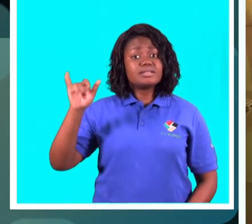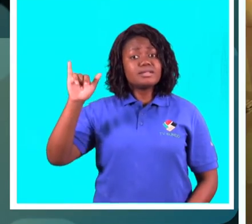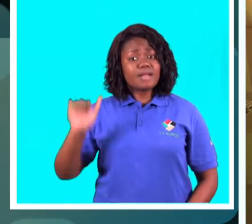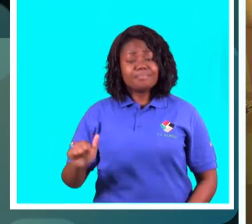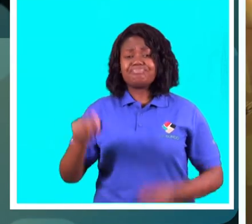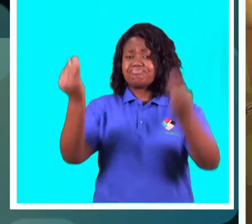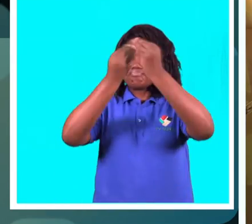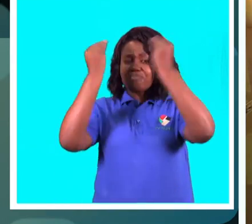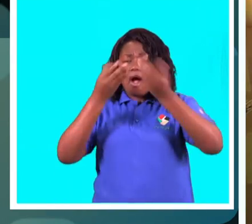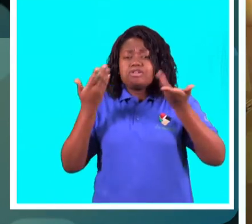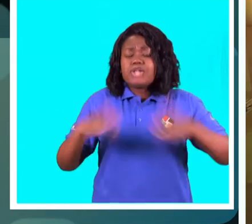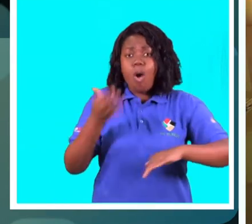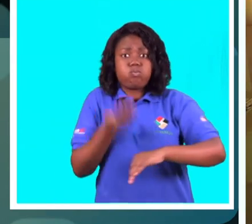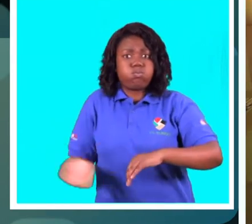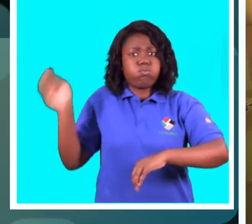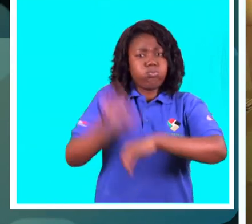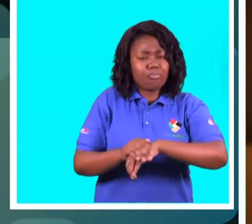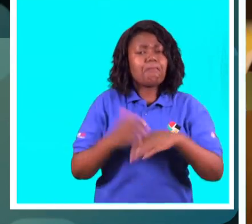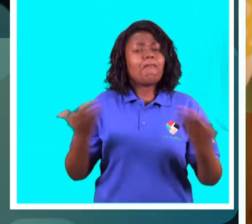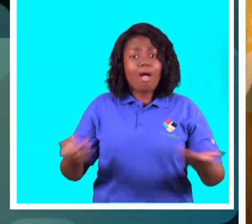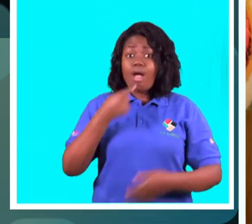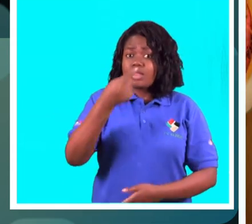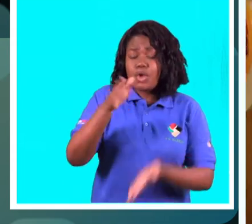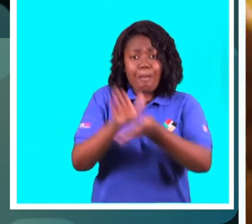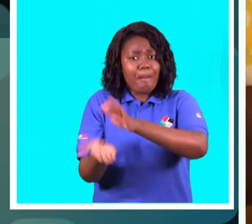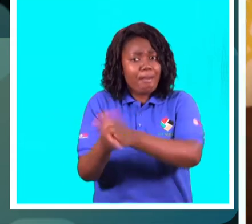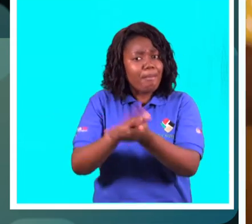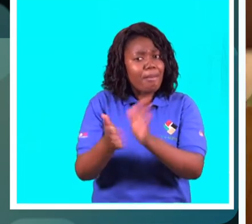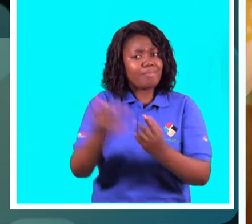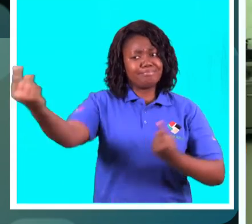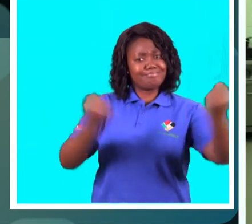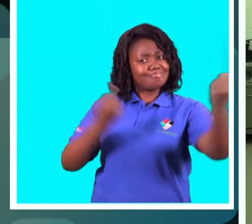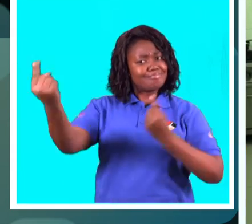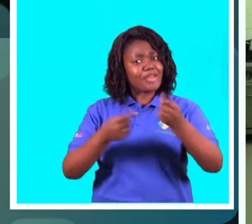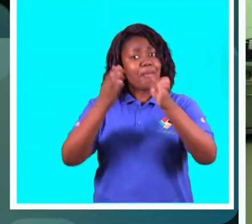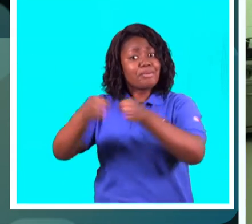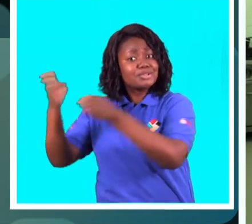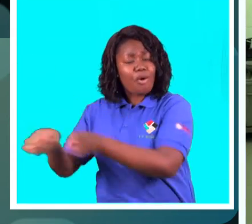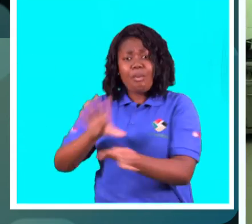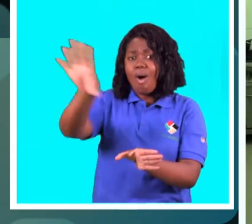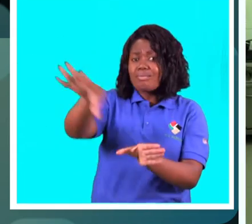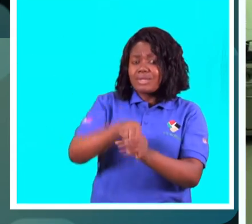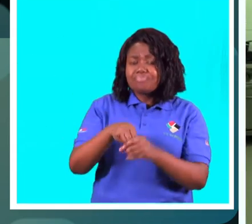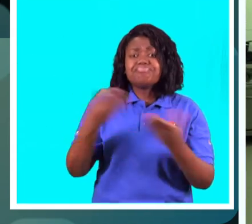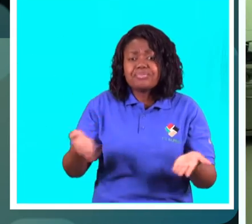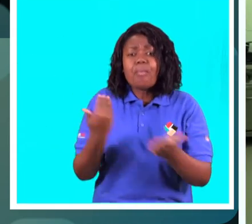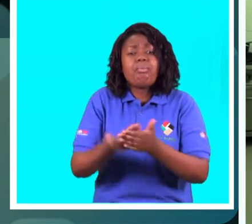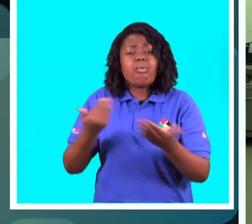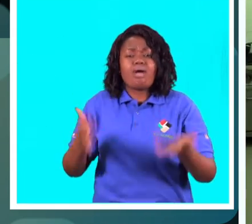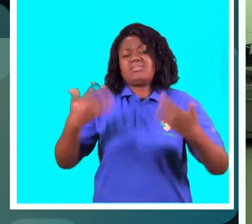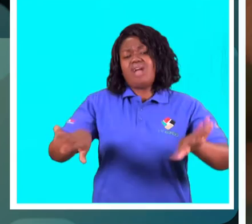A Escola de Culinária Assima, a que formou Célia, diz estar preparada para receber pessoas com necessidades educativas